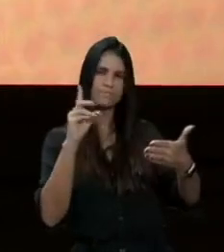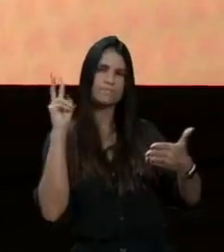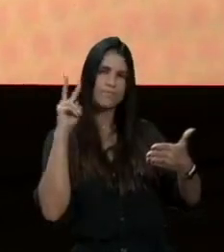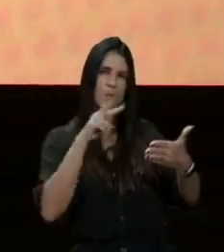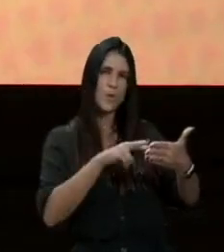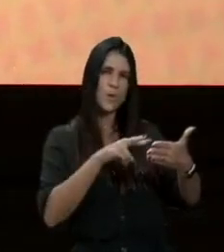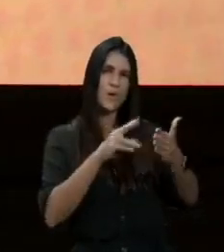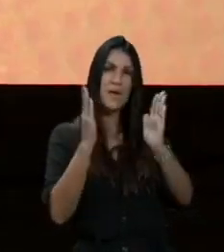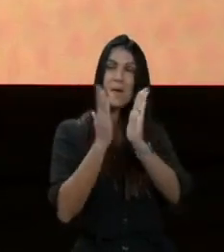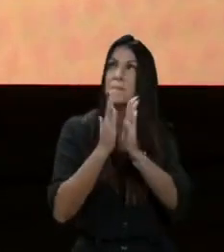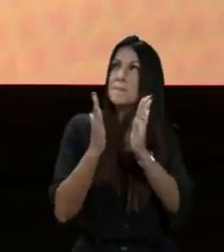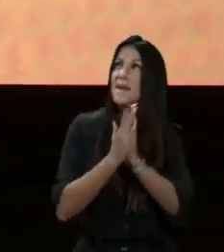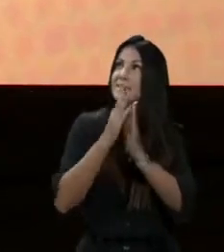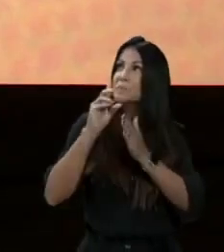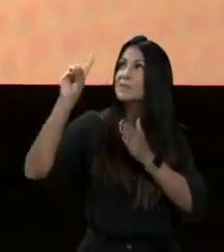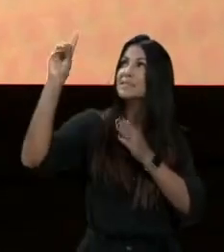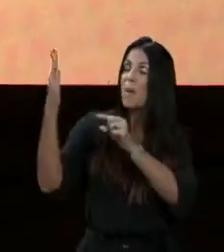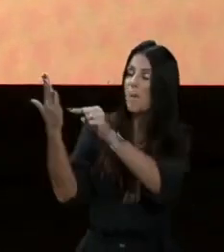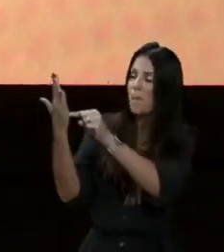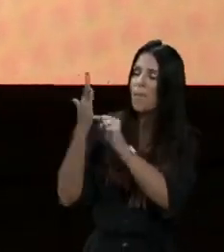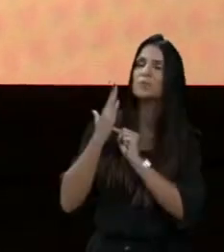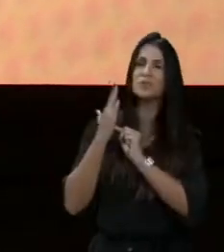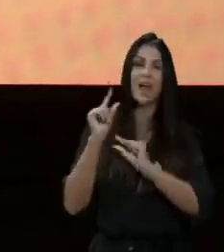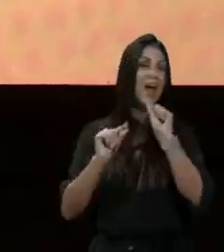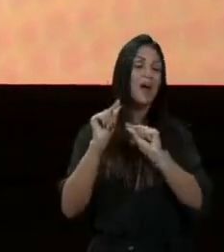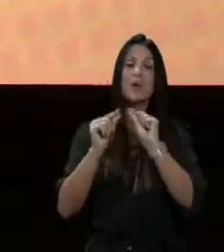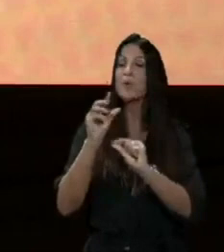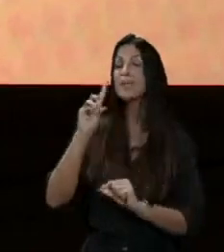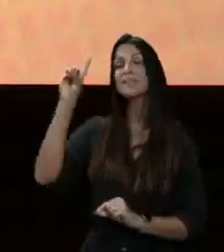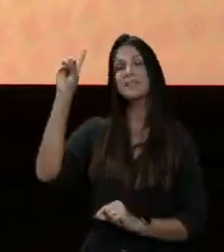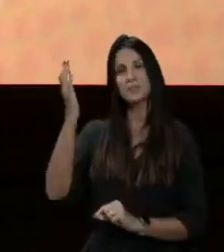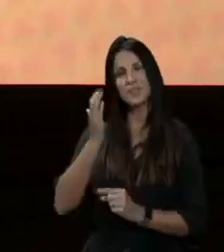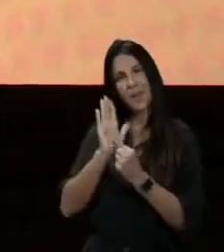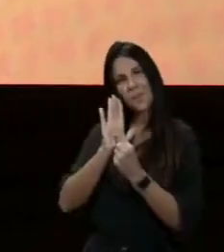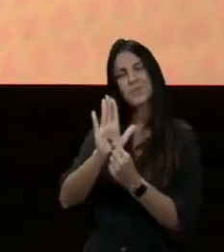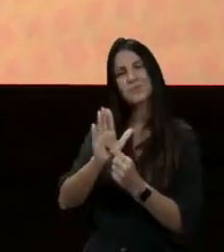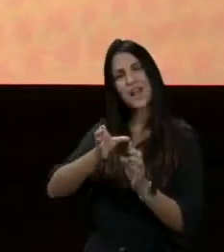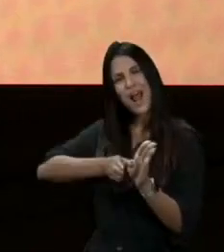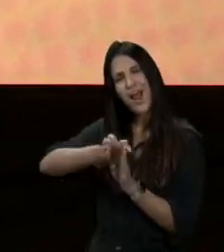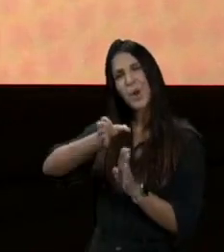lá e peço para Deus revelar para vocês o que que ele quer dizer naquele dia e Deus vai falar